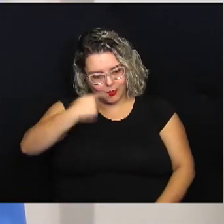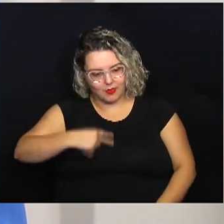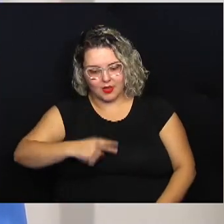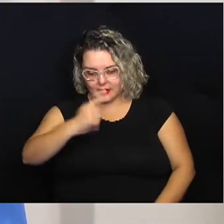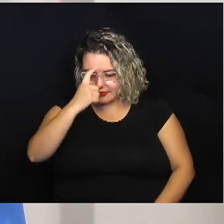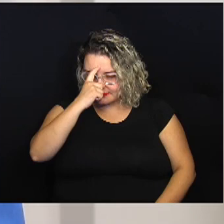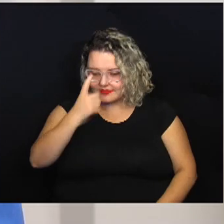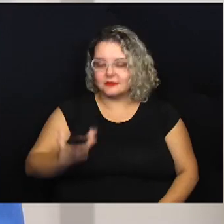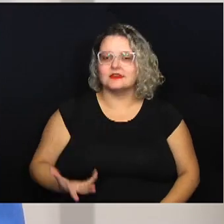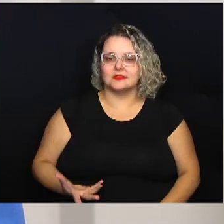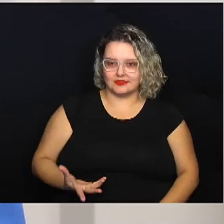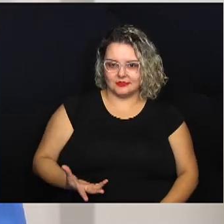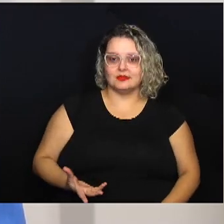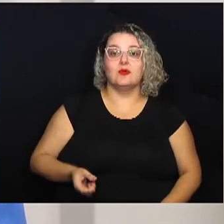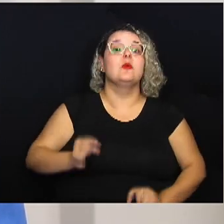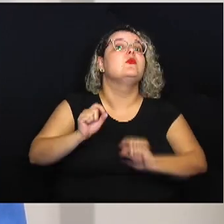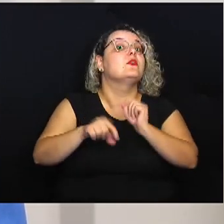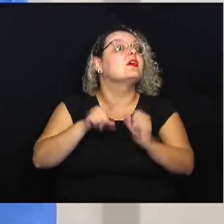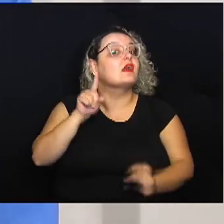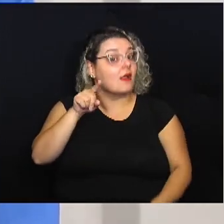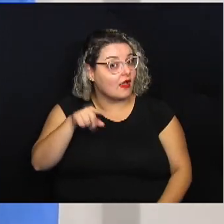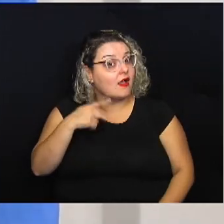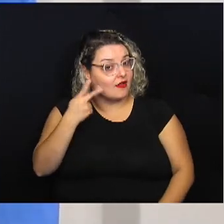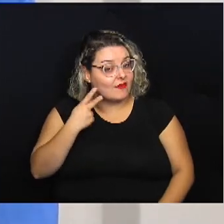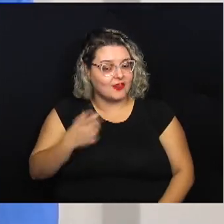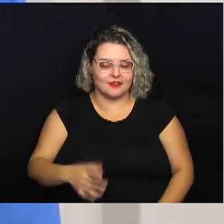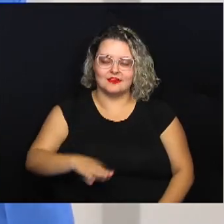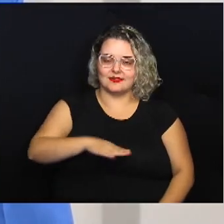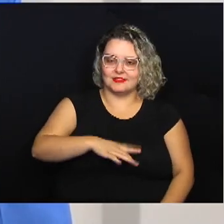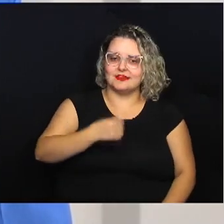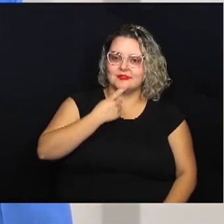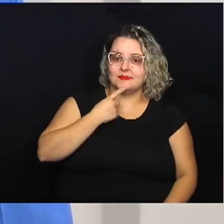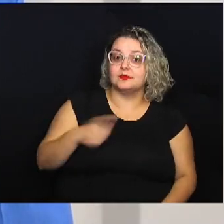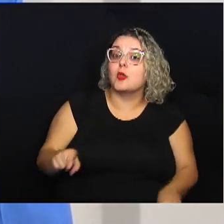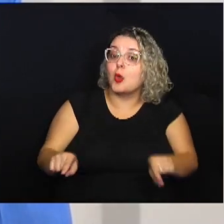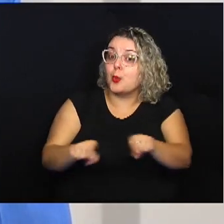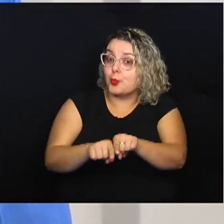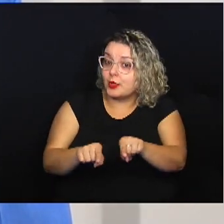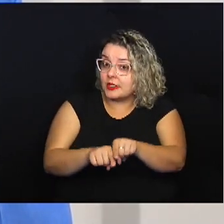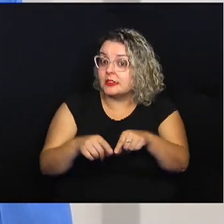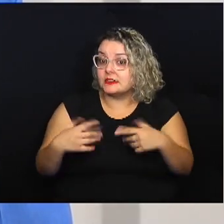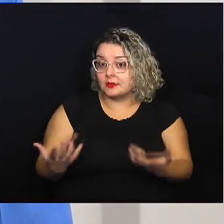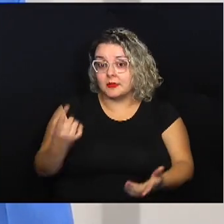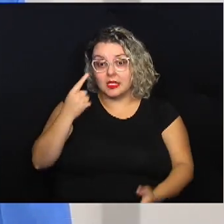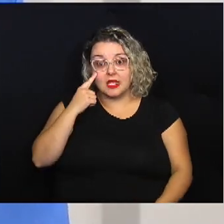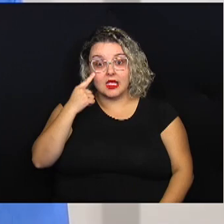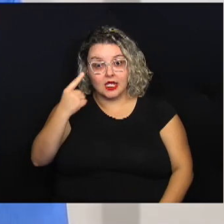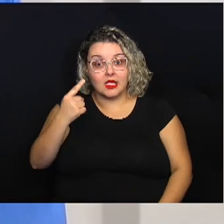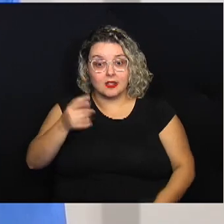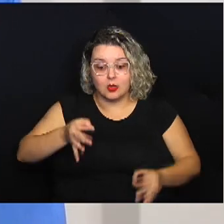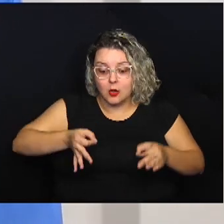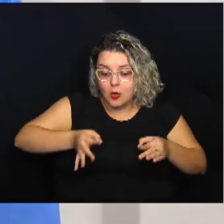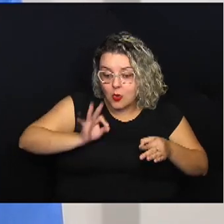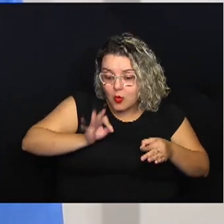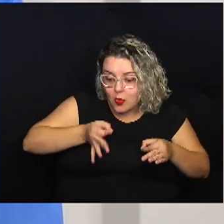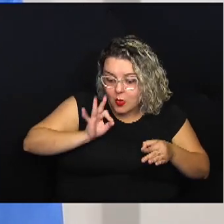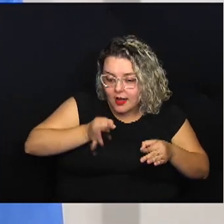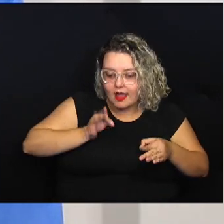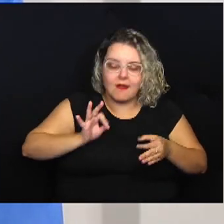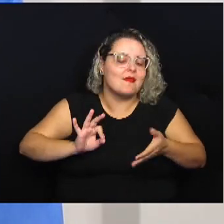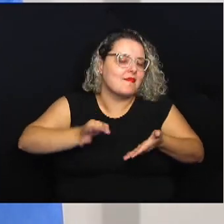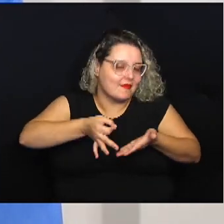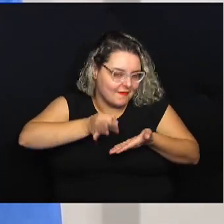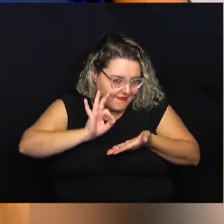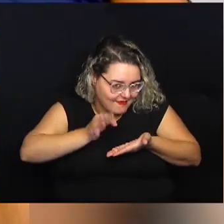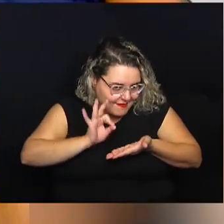personalidade, o que é o vereador de Campinas. Assim como a ideia de fazer o café com o presidente é